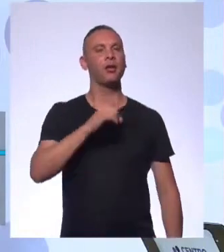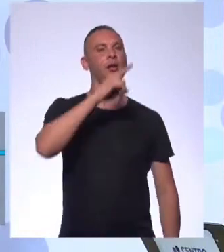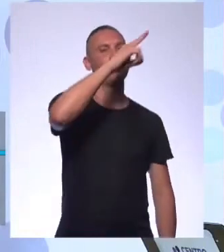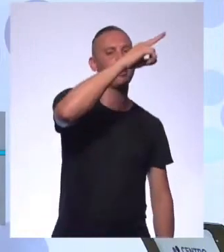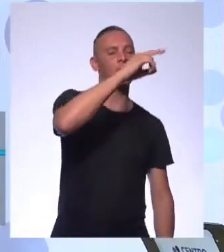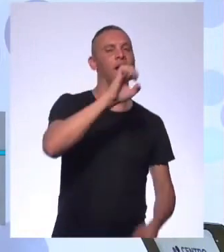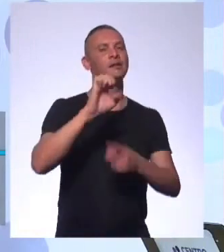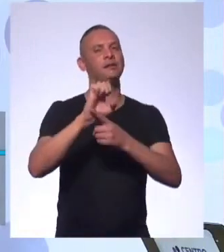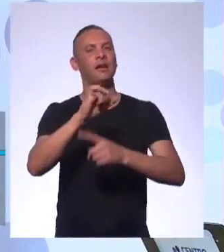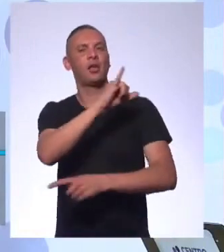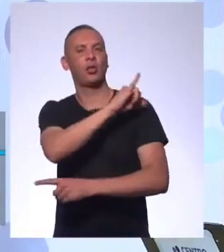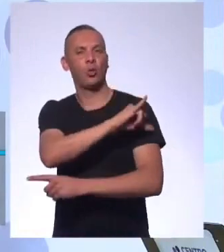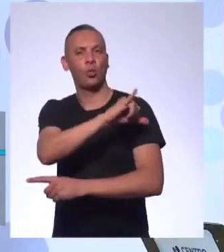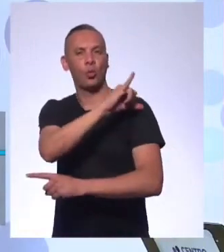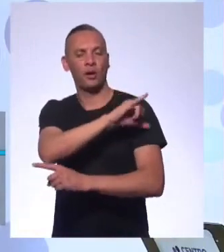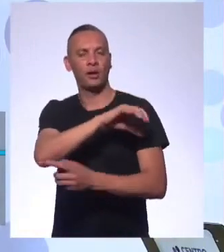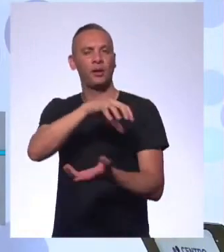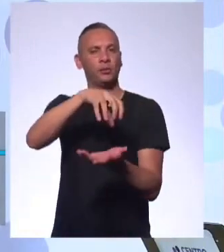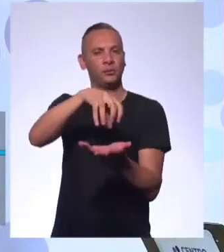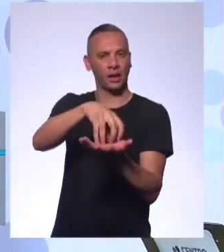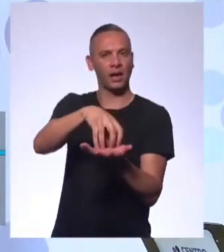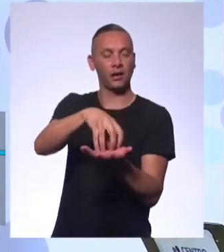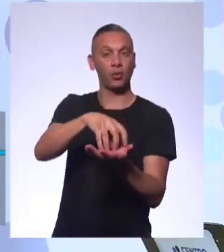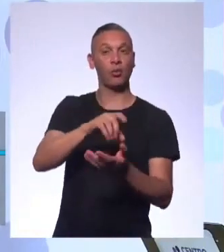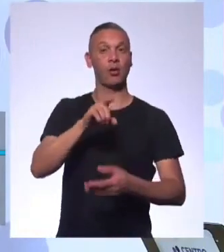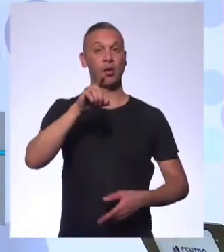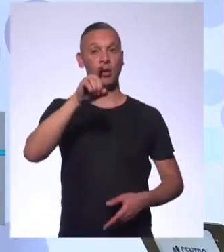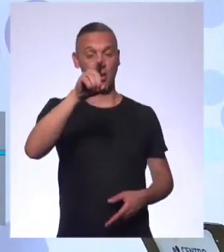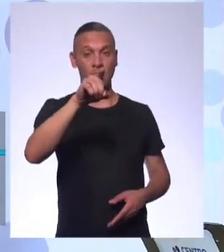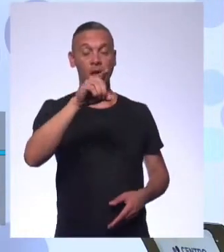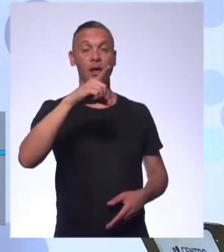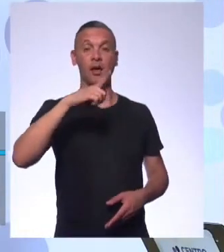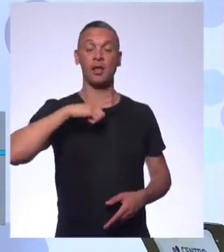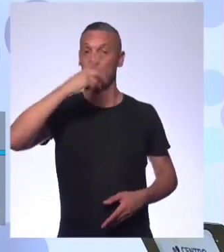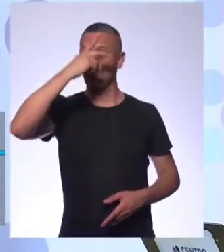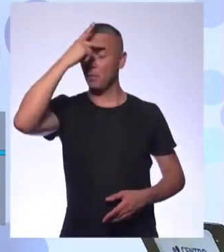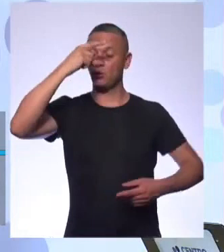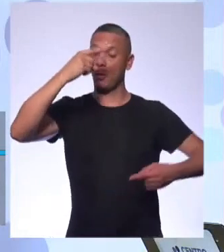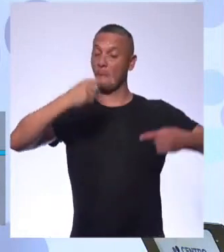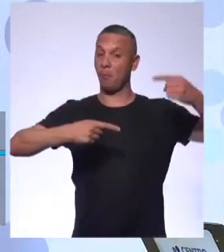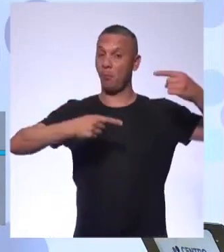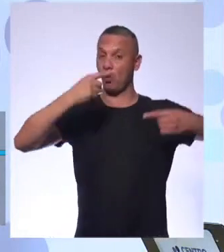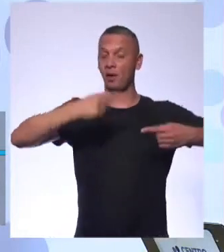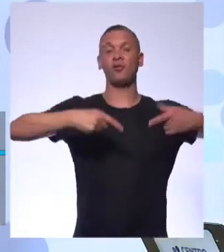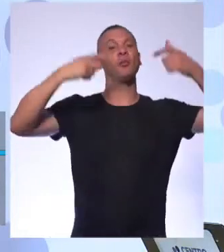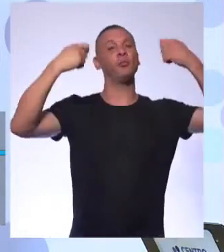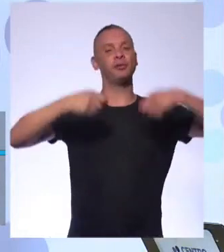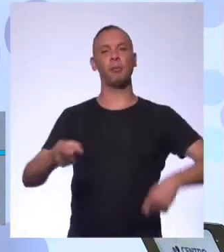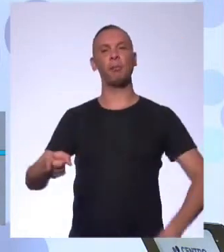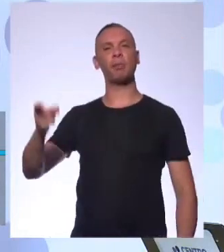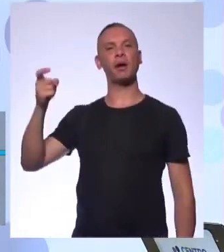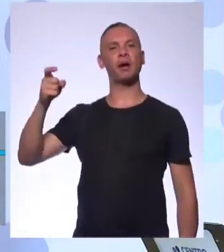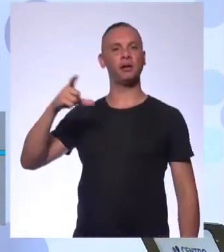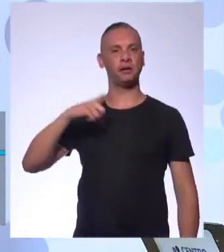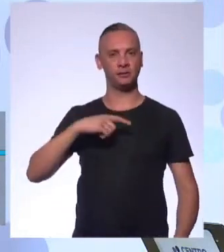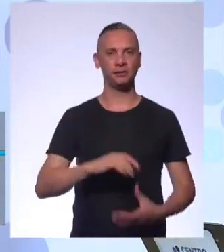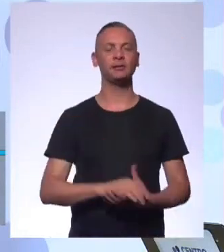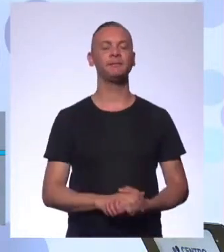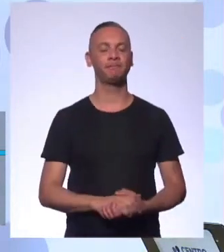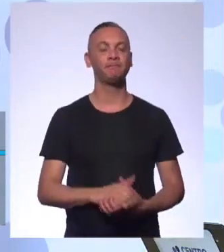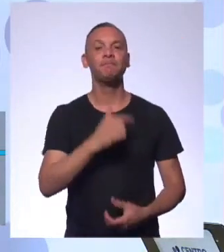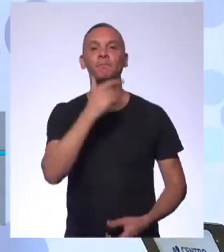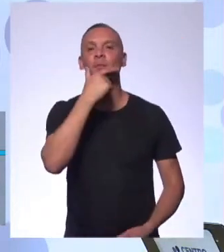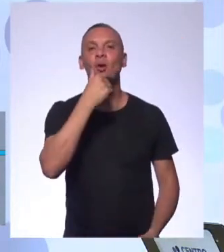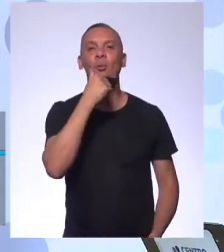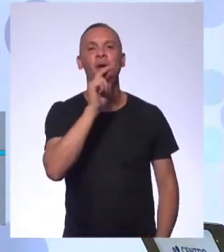capital, né, no centro urbano, ele fala, olha, lá para ser político tem que ter matado alguém. Ou seja, é uma crítica. O Lima Barreto era do